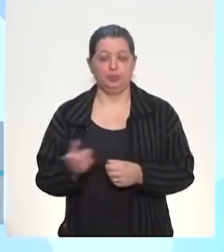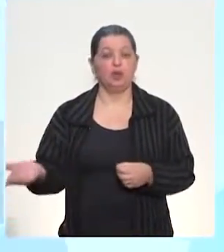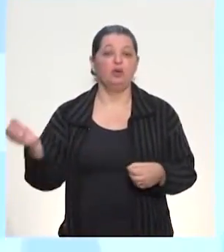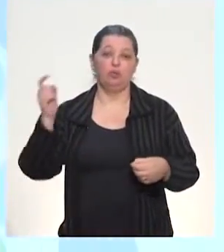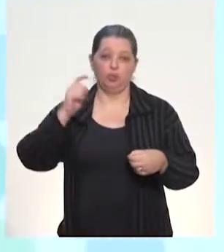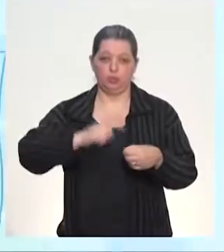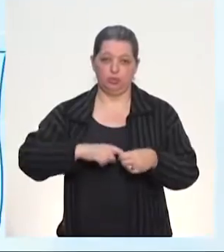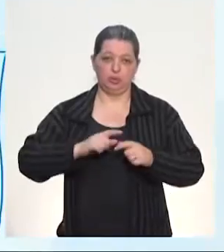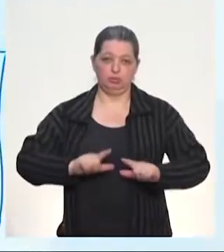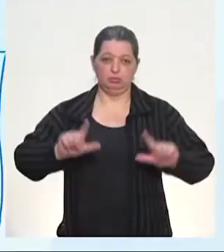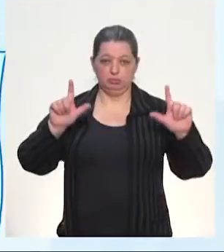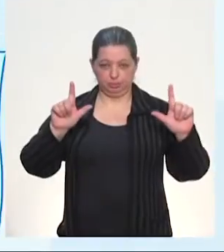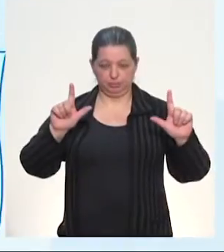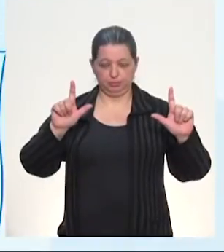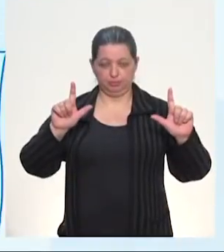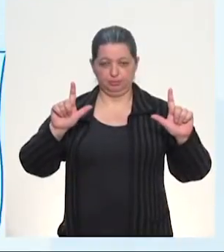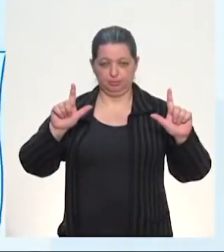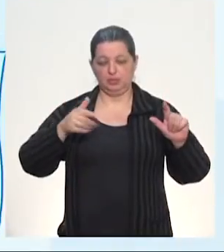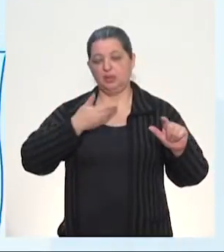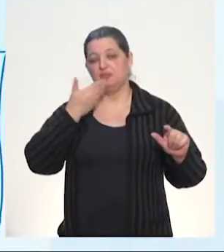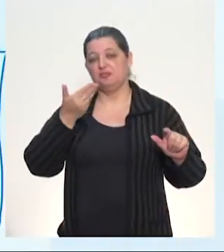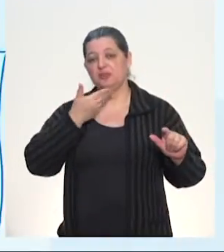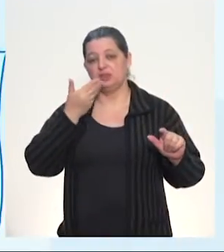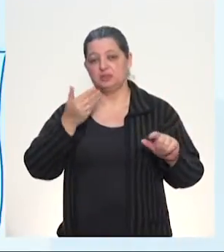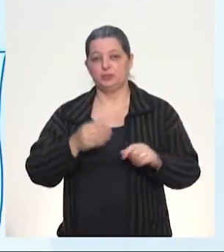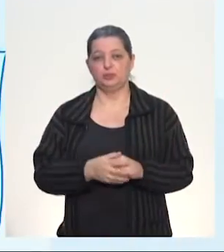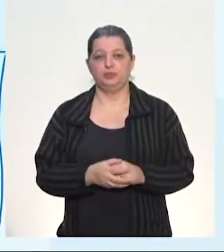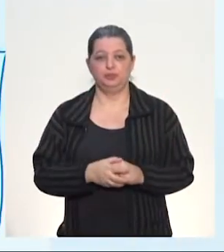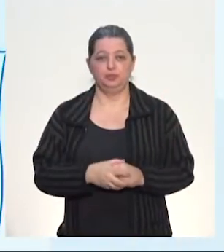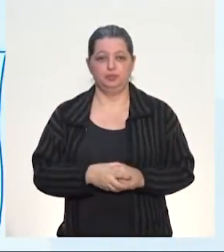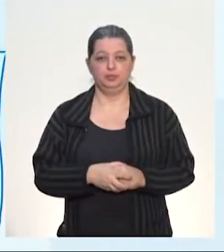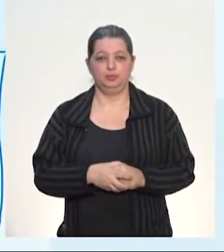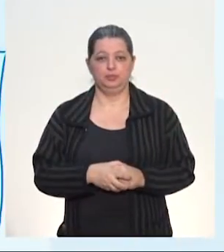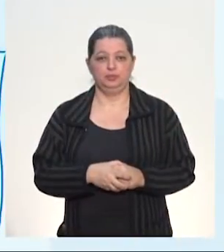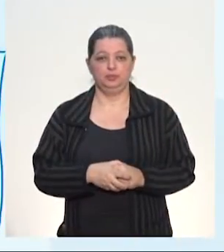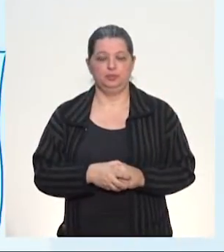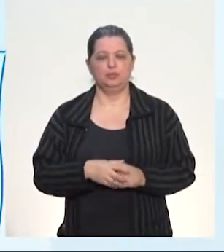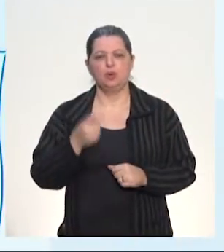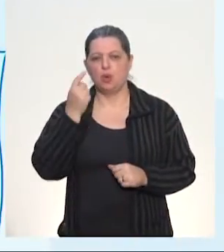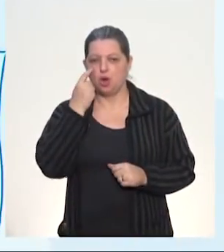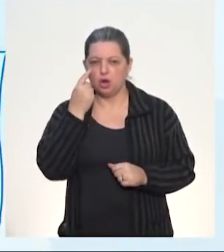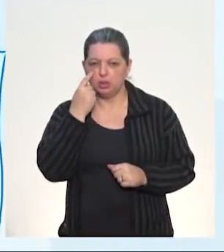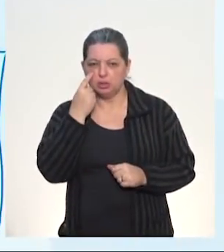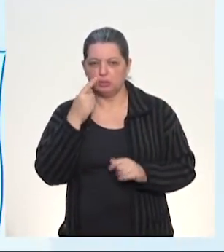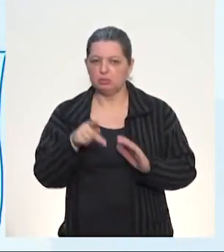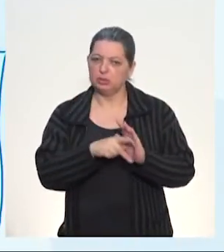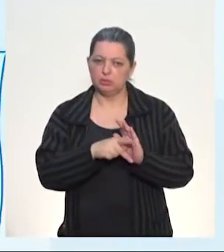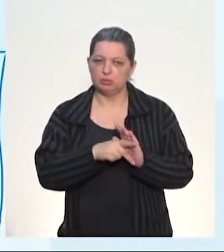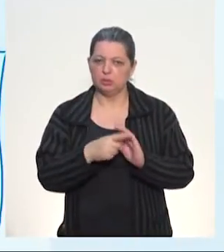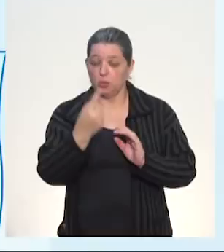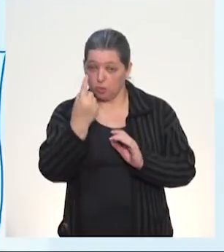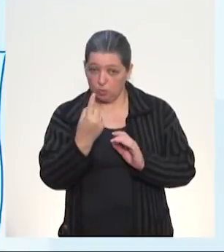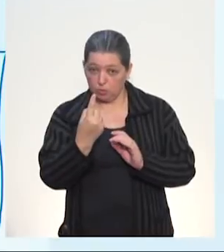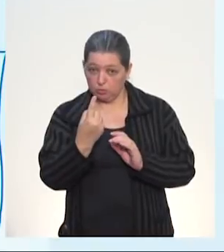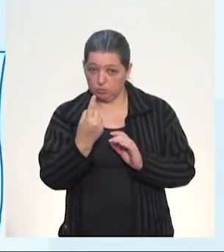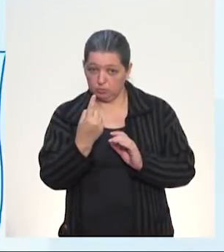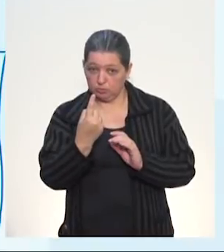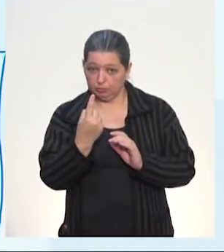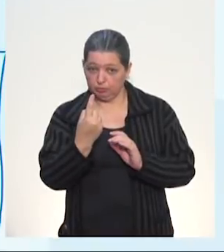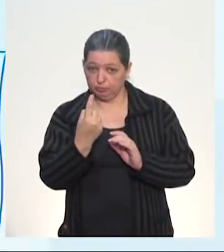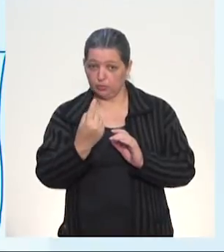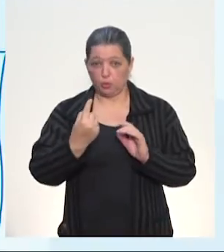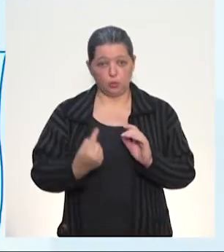esse quadro. Nessa questão fica fácil, porque eu já olhando a centena, eu vejo o 1 não